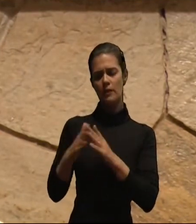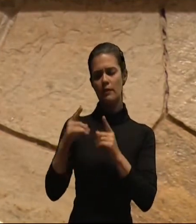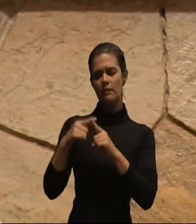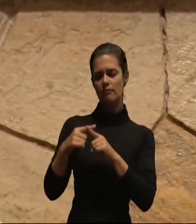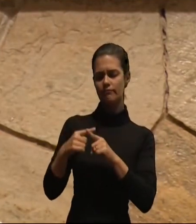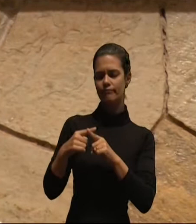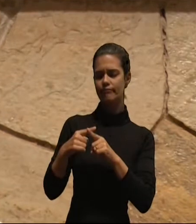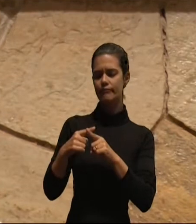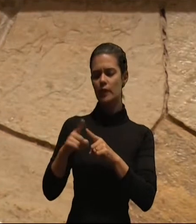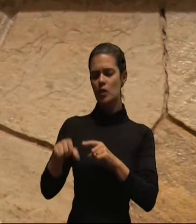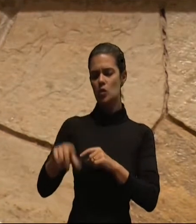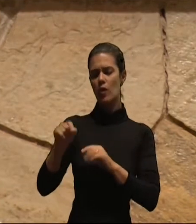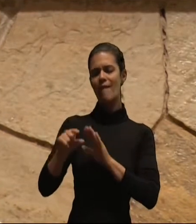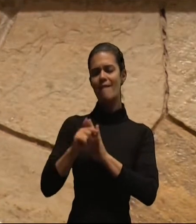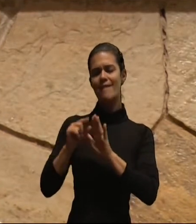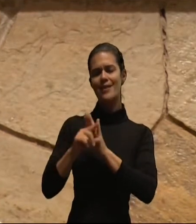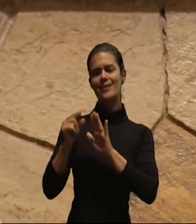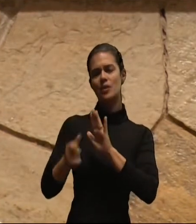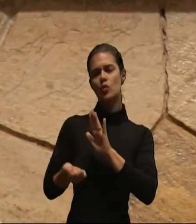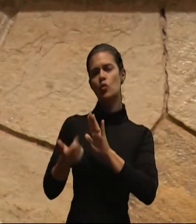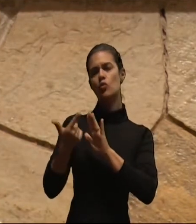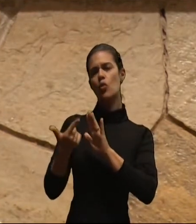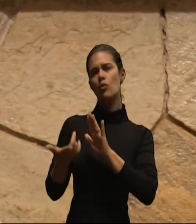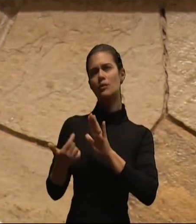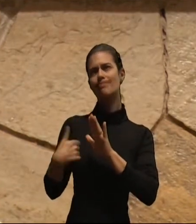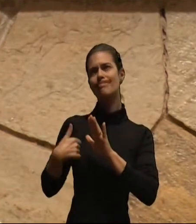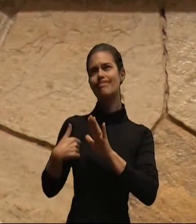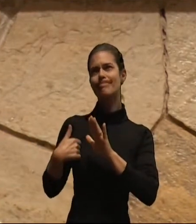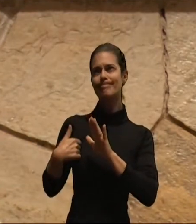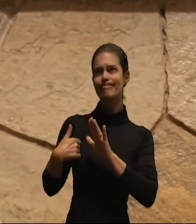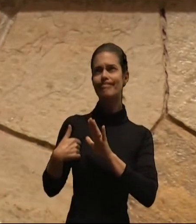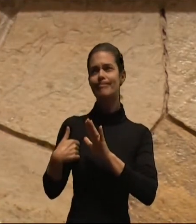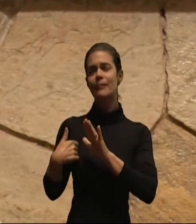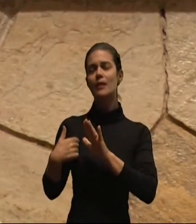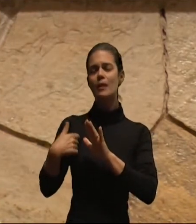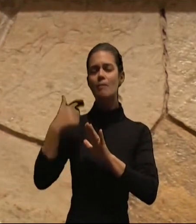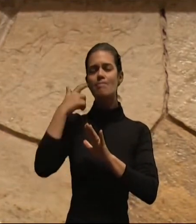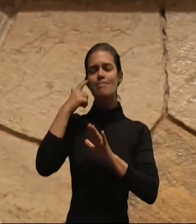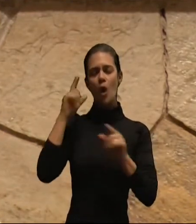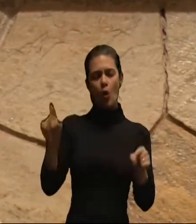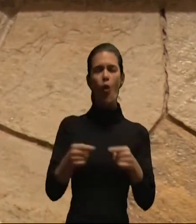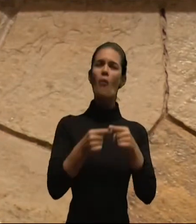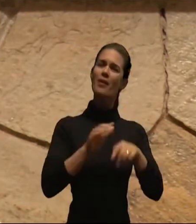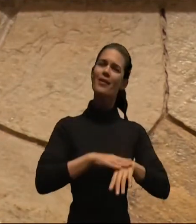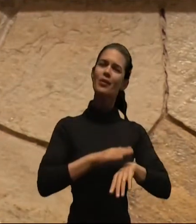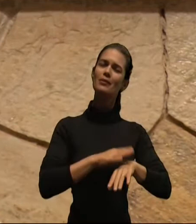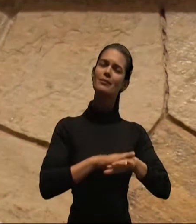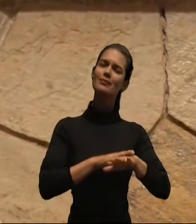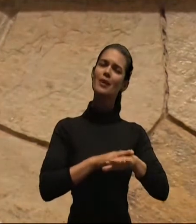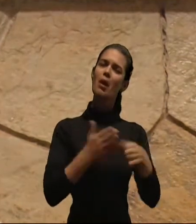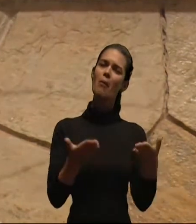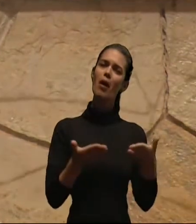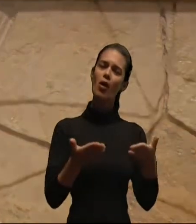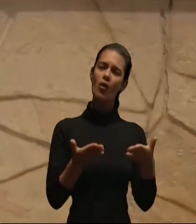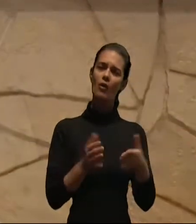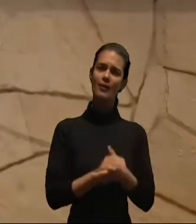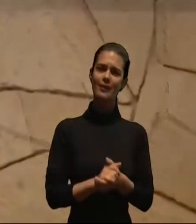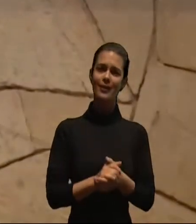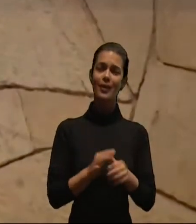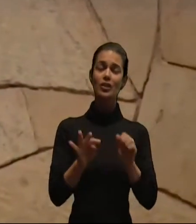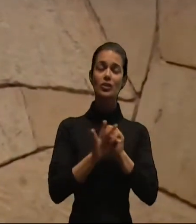muito pertinente para o tempo em que nós estamos vivendo. Tiago, no capítulo 1, o verso de número 12, que diz o